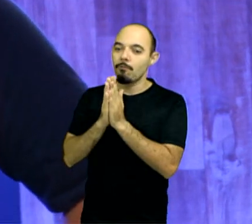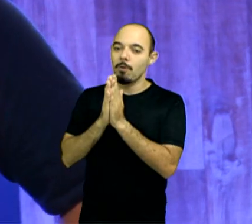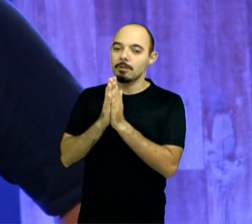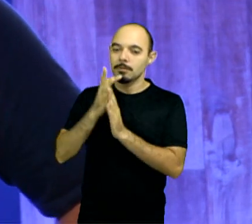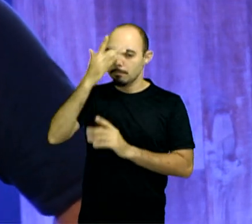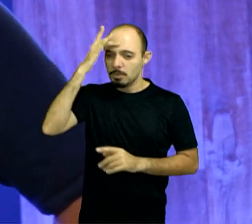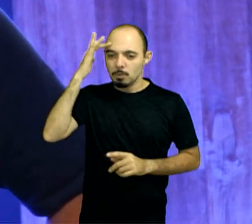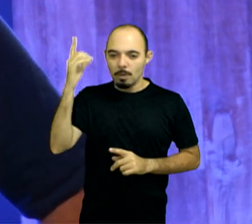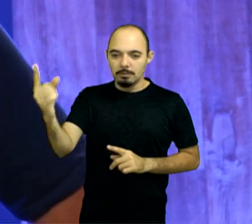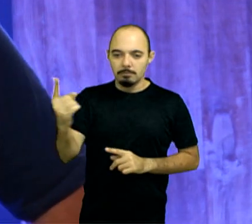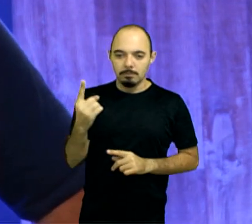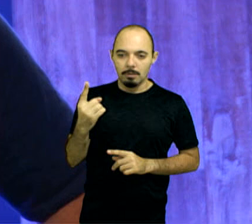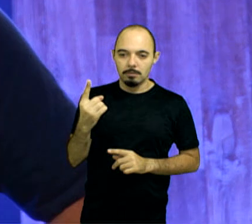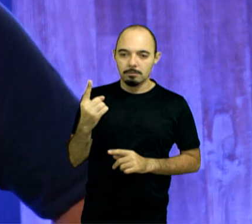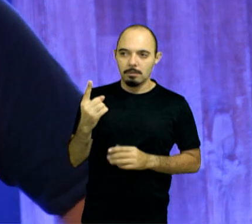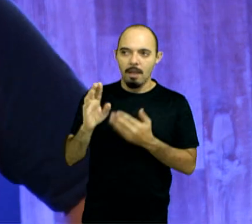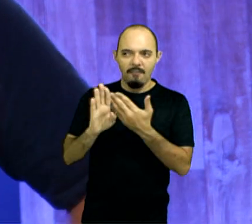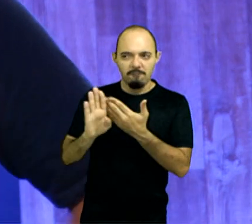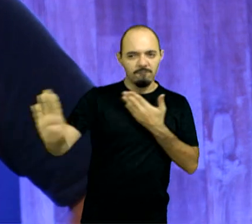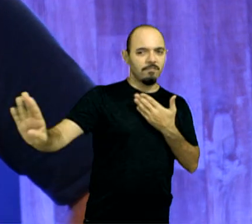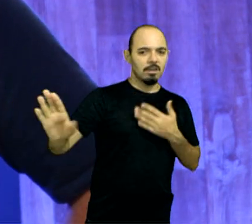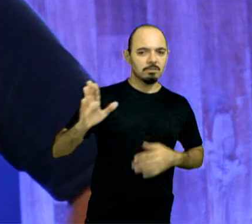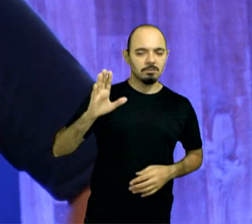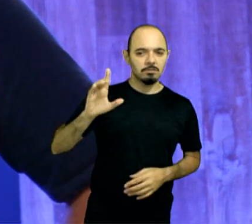oração todo dia de manhã é essa, né?